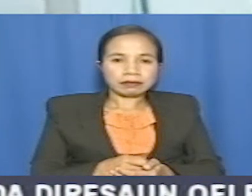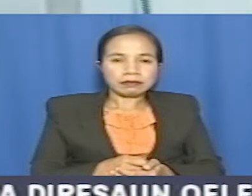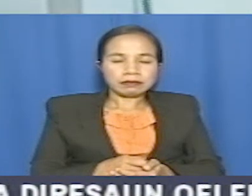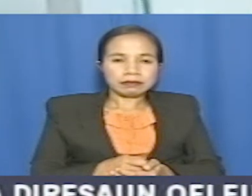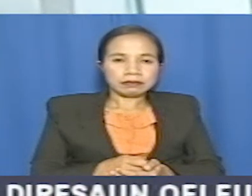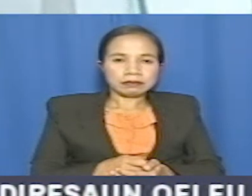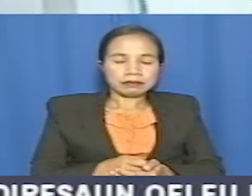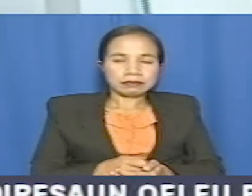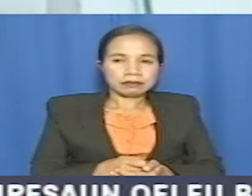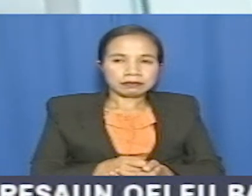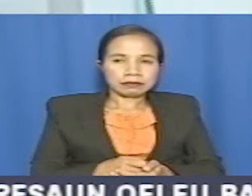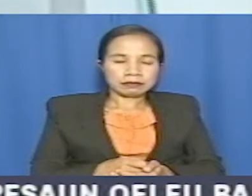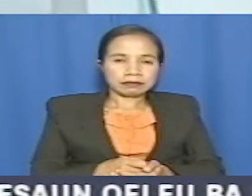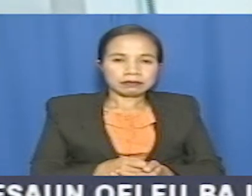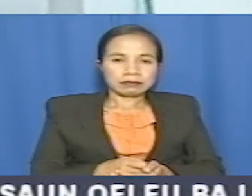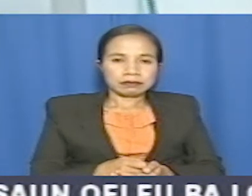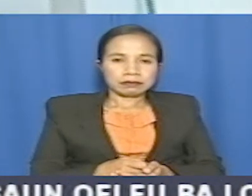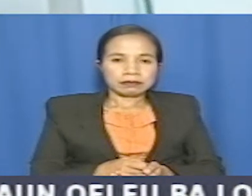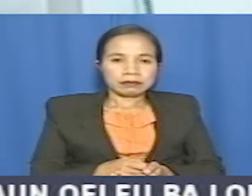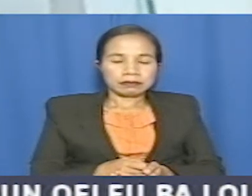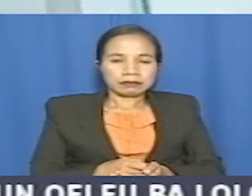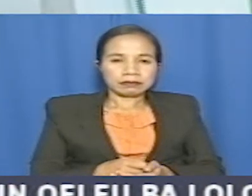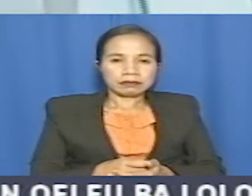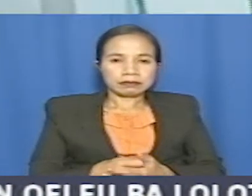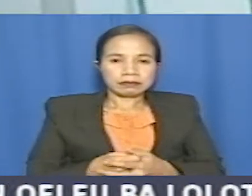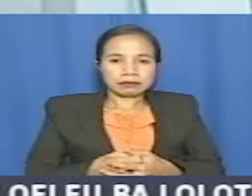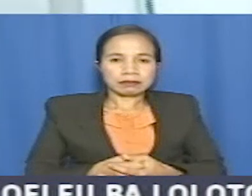COVID, e não é mais durante a